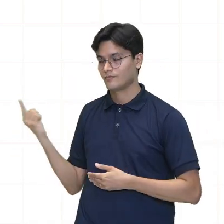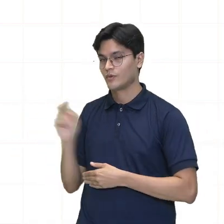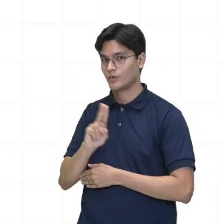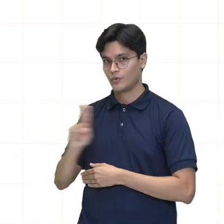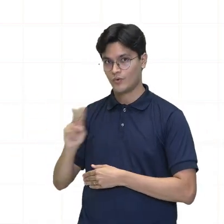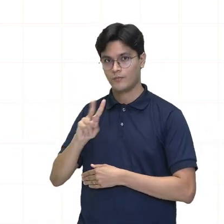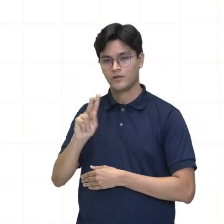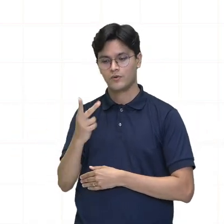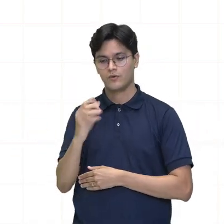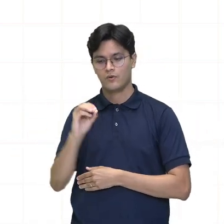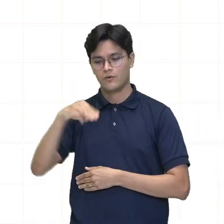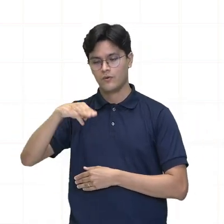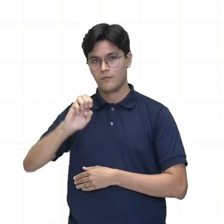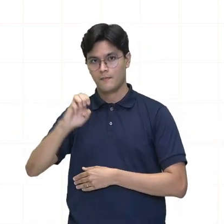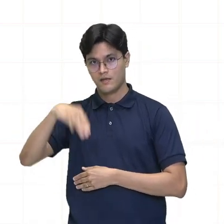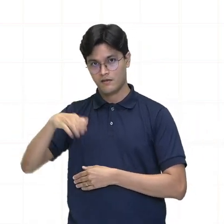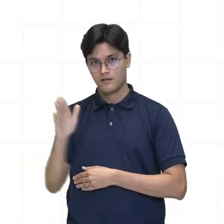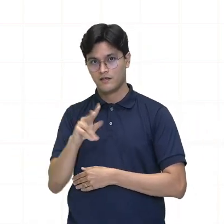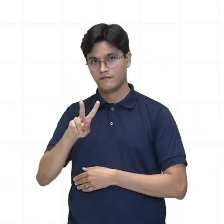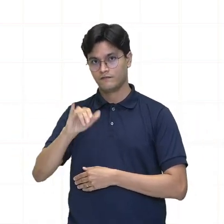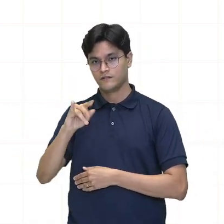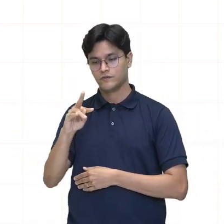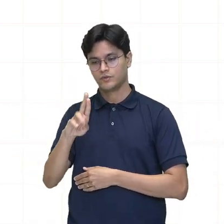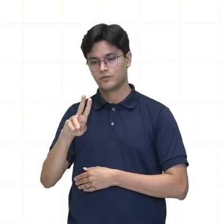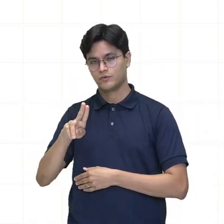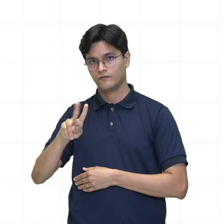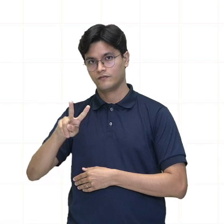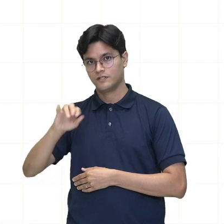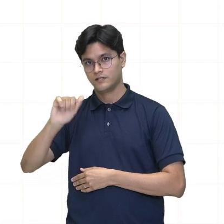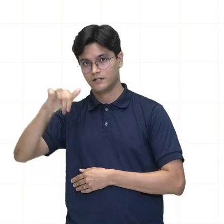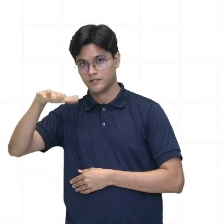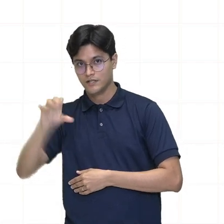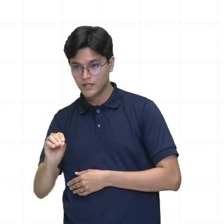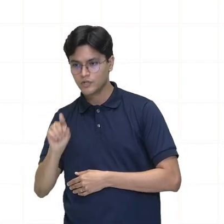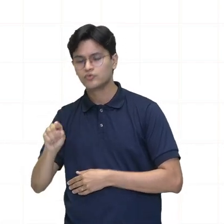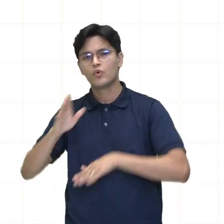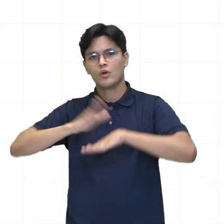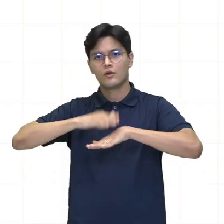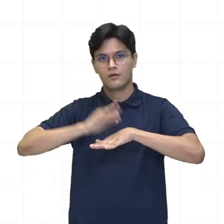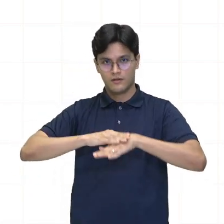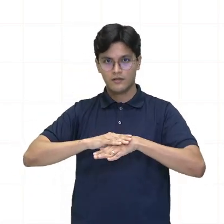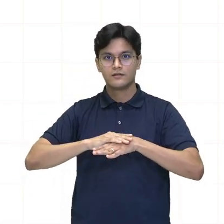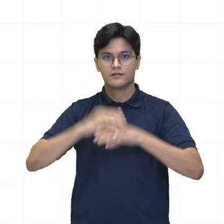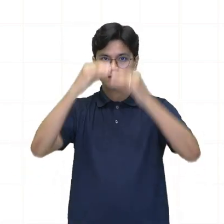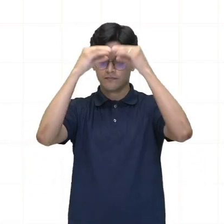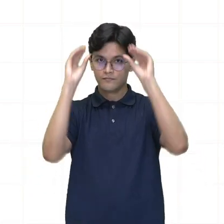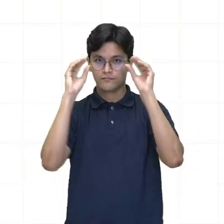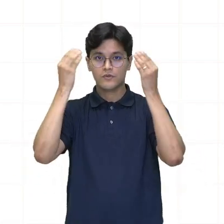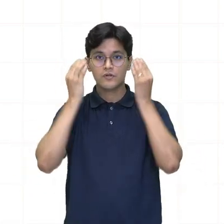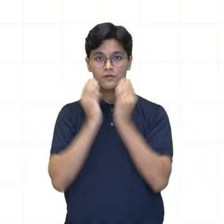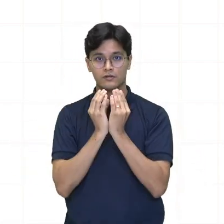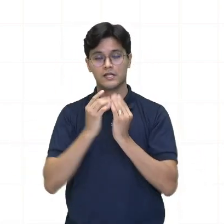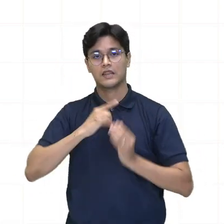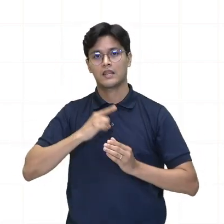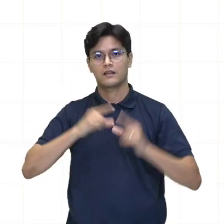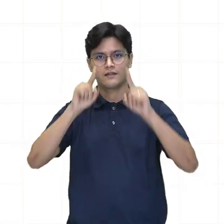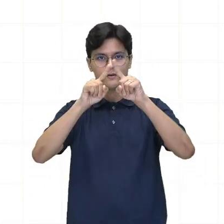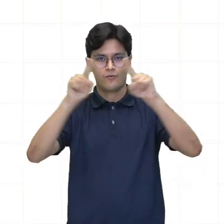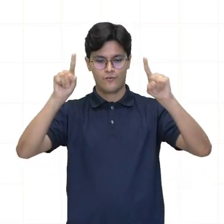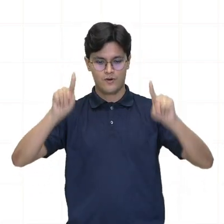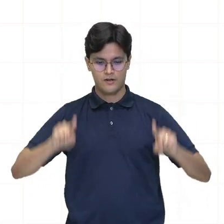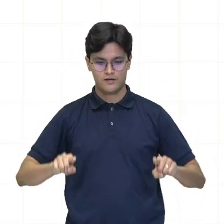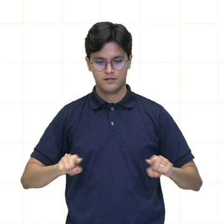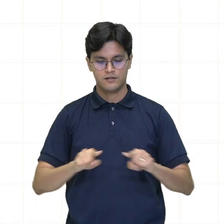da Vinci. Nessa imagem, vocês podem observar aqui que nós temos o quadrado. Esse quadrado que vocês